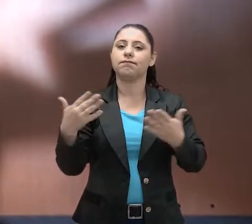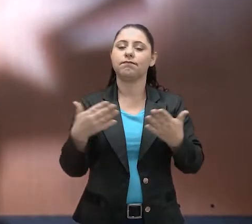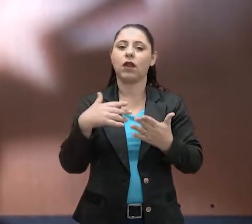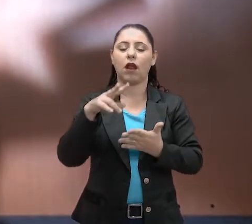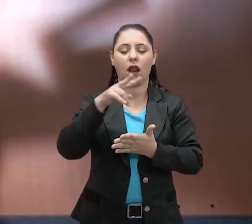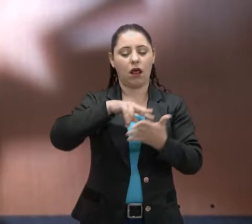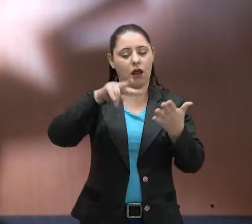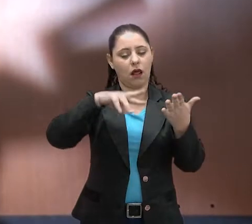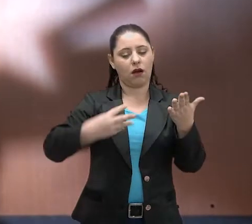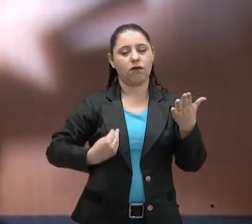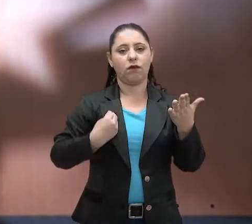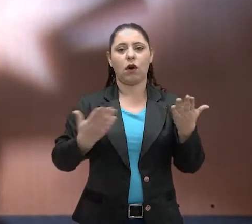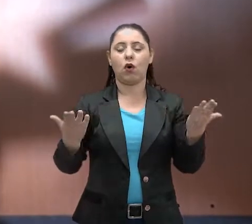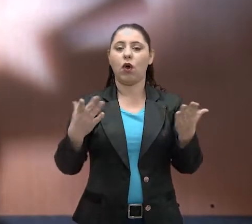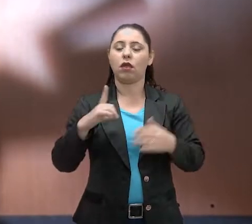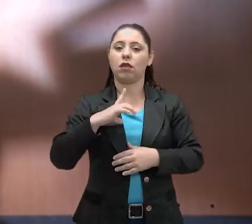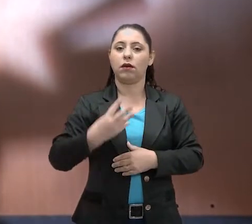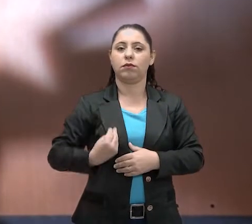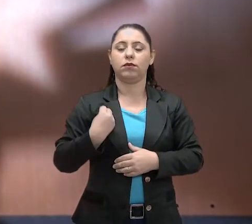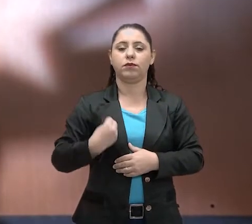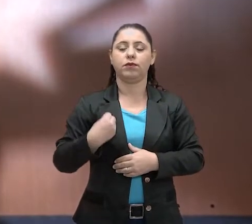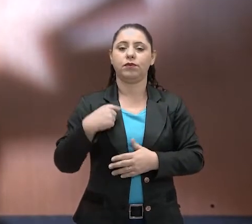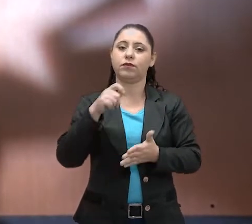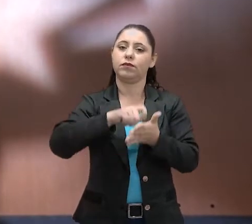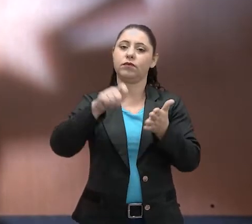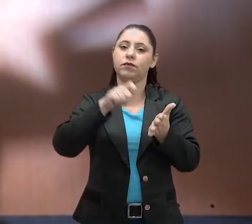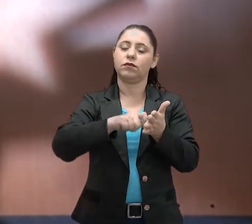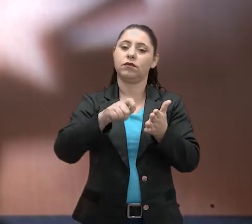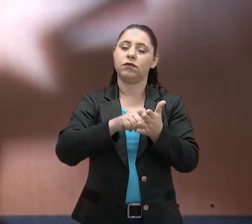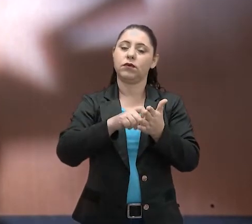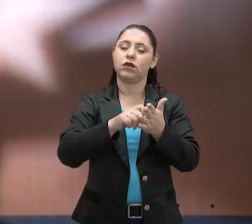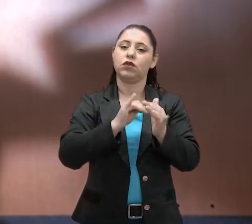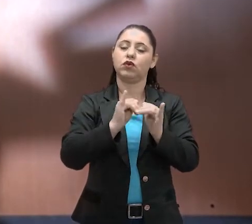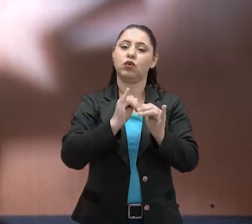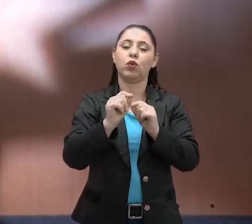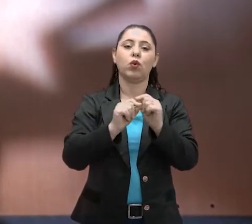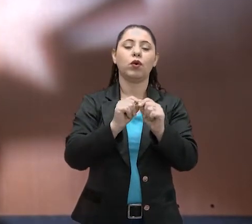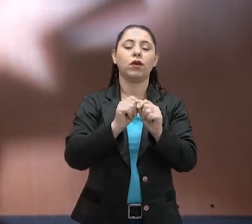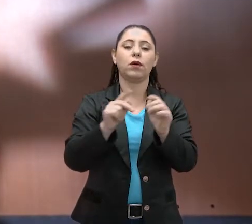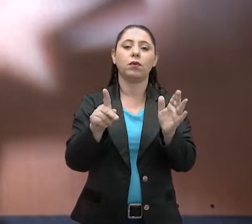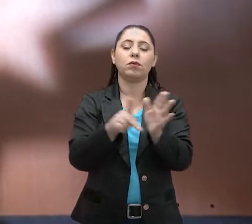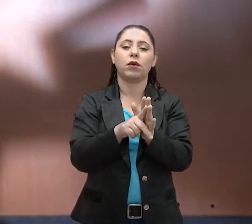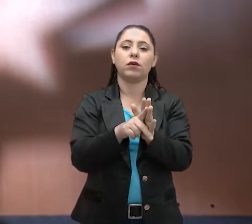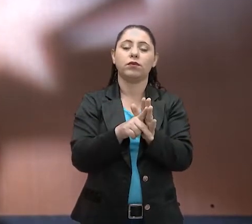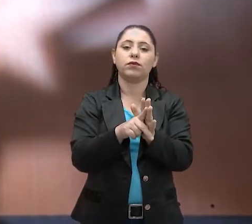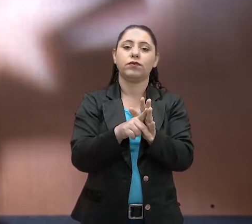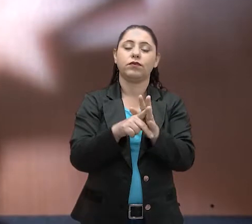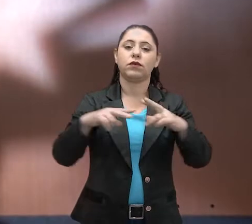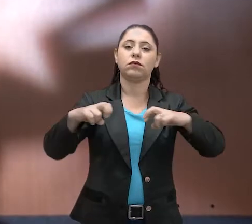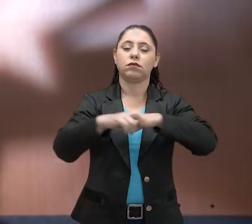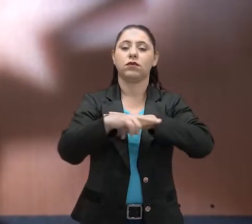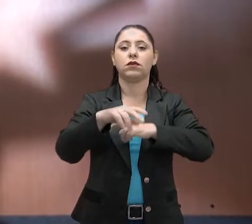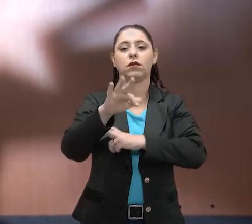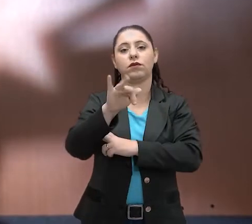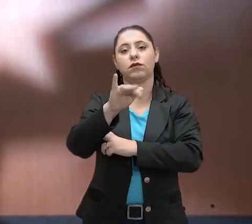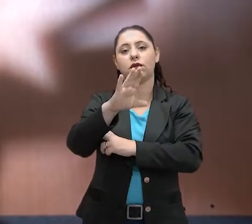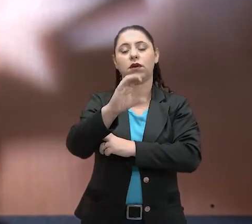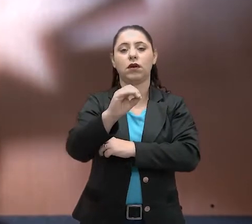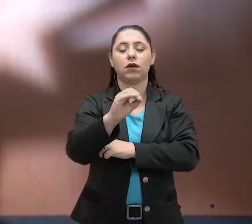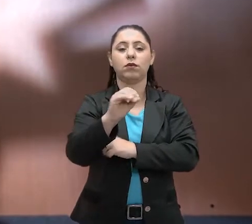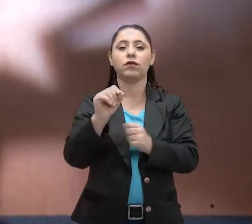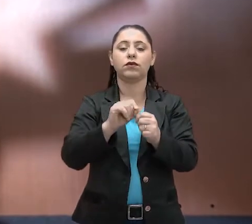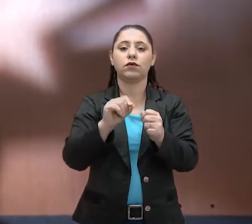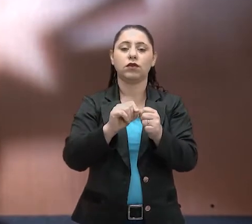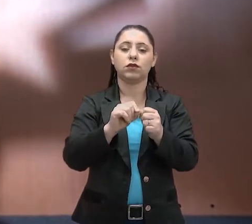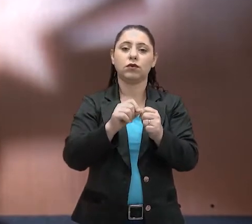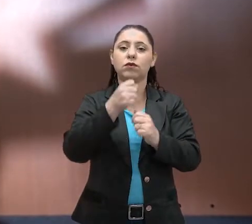De volta, o Ler é Viver agora conta com a participação do escritor e instrutor de trânsito Fábio Gondim. Eu fiz uma entrevista